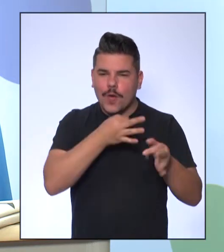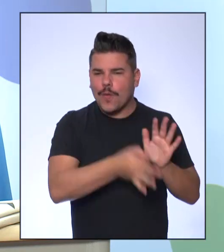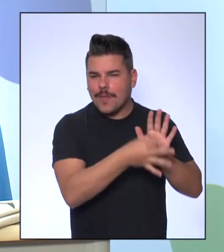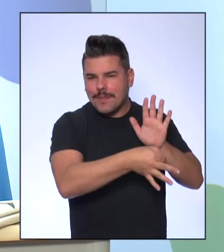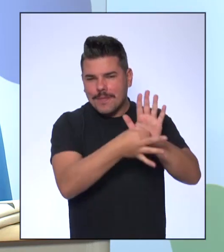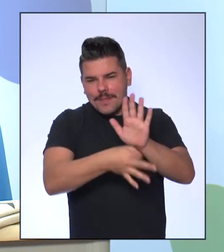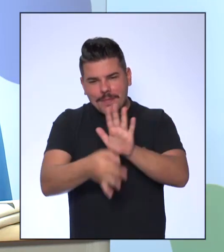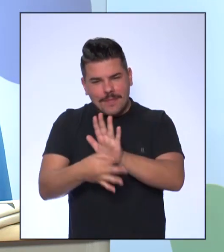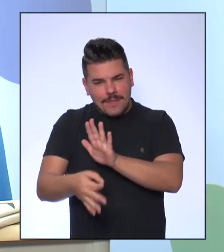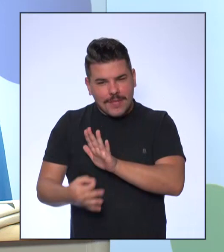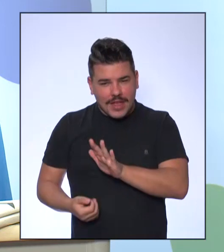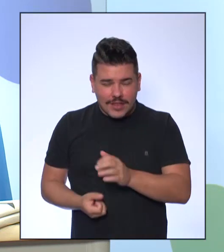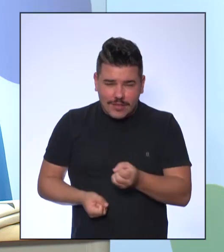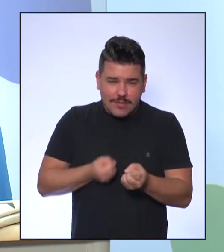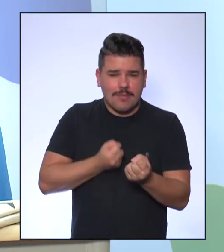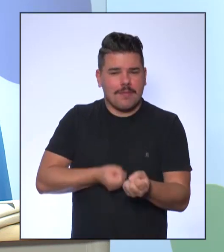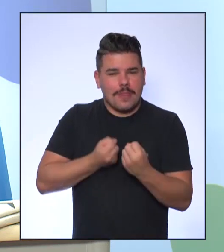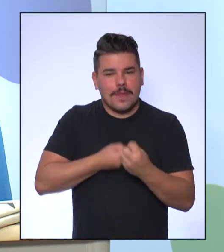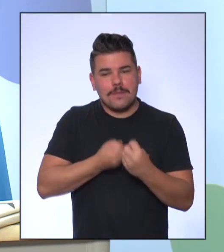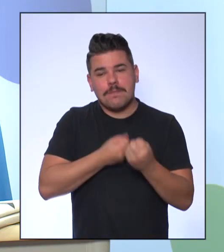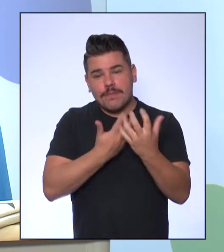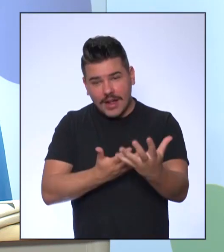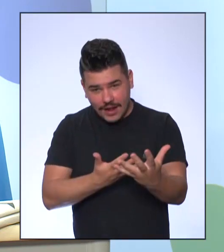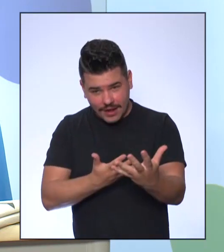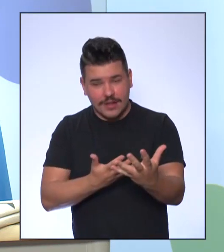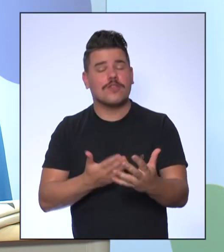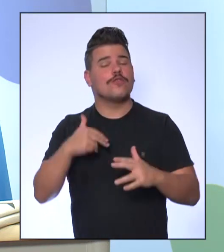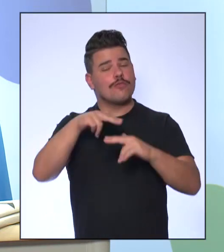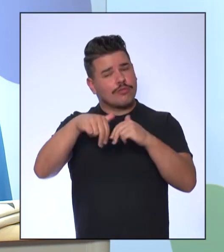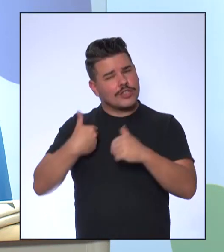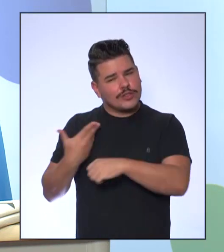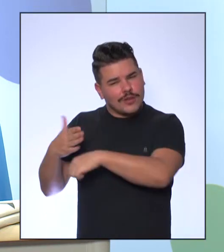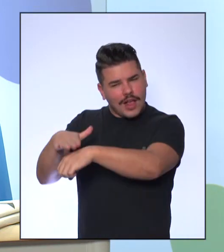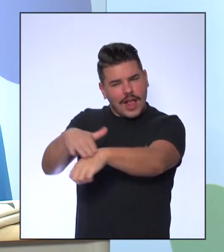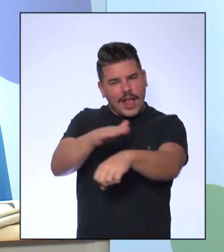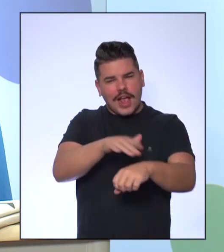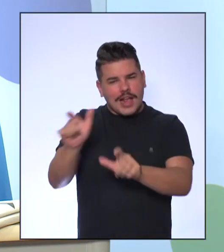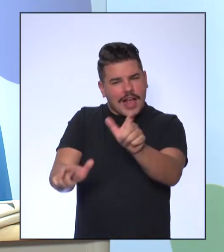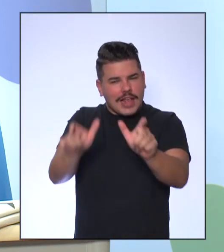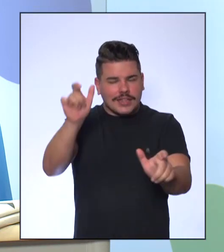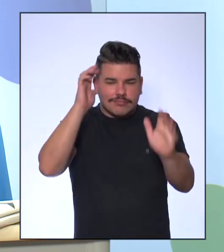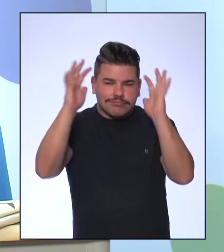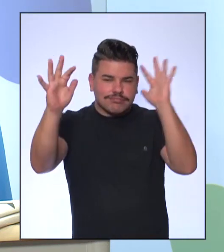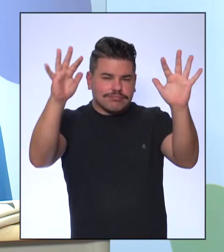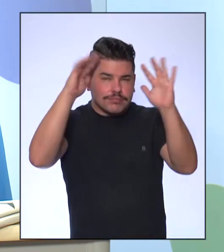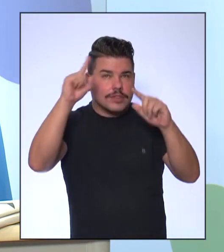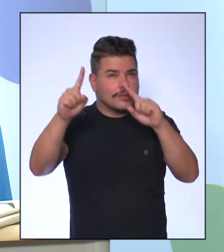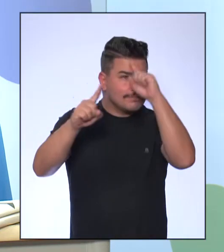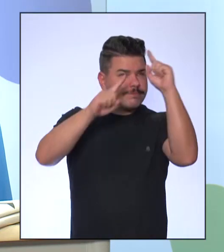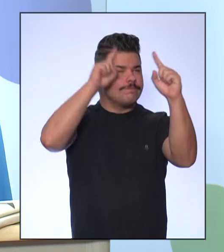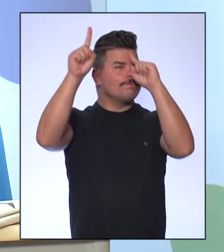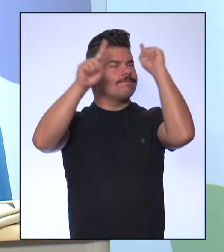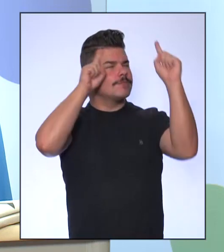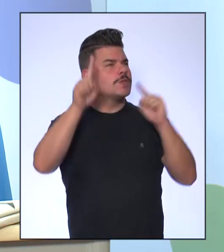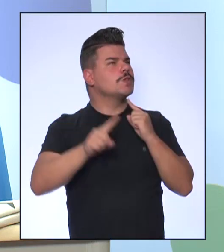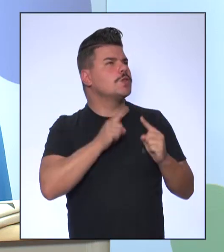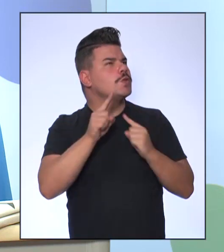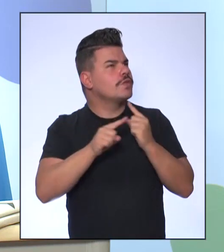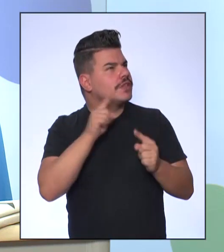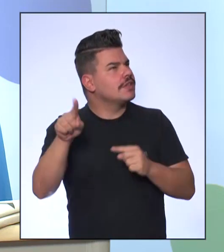eu falei com vocês da postura, da atitude questionadora, porque a filosofia trabalha sempre